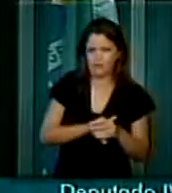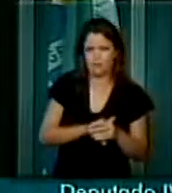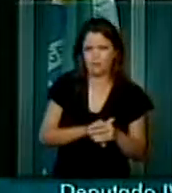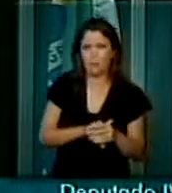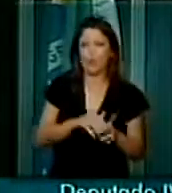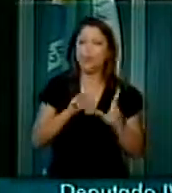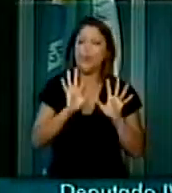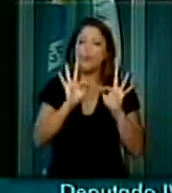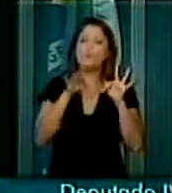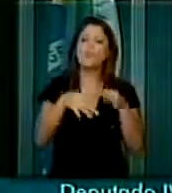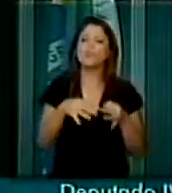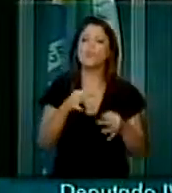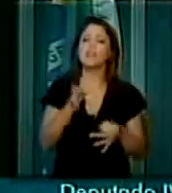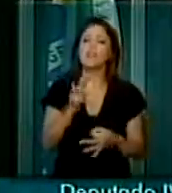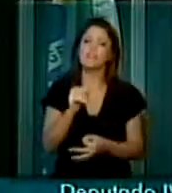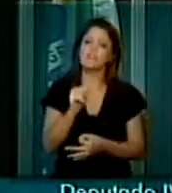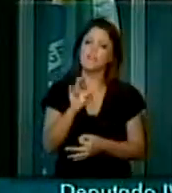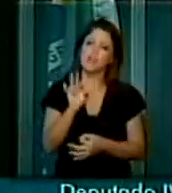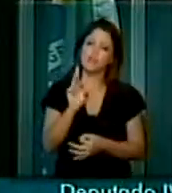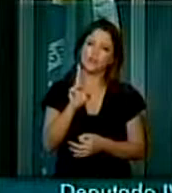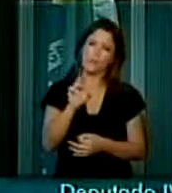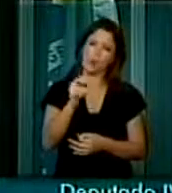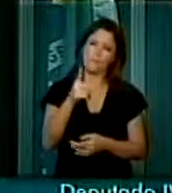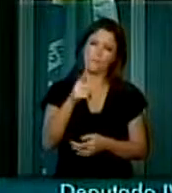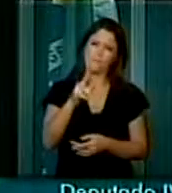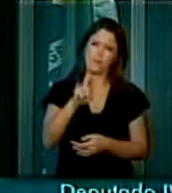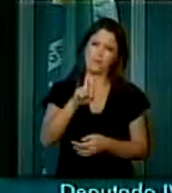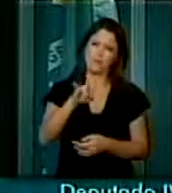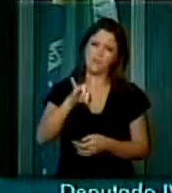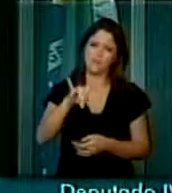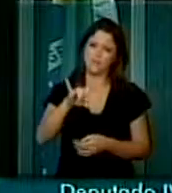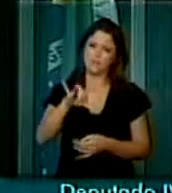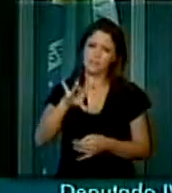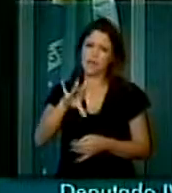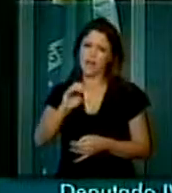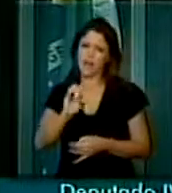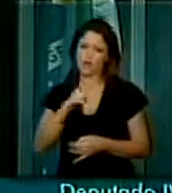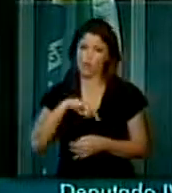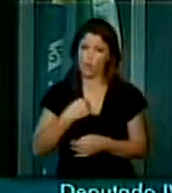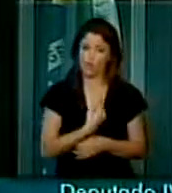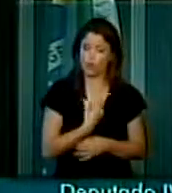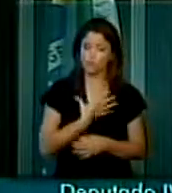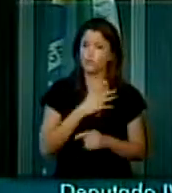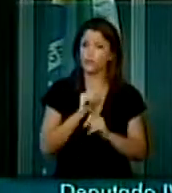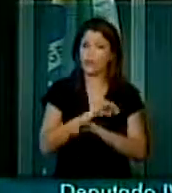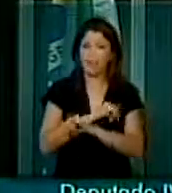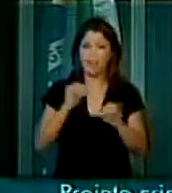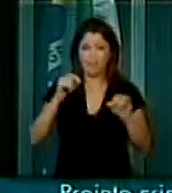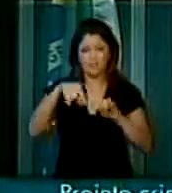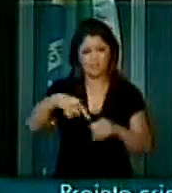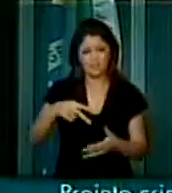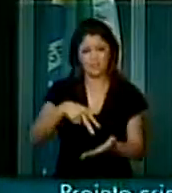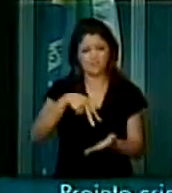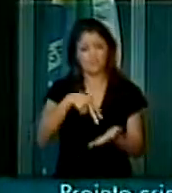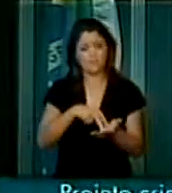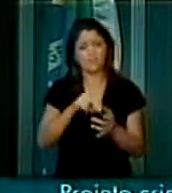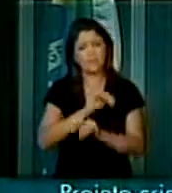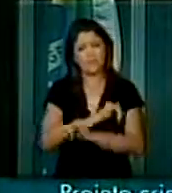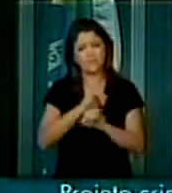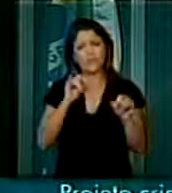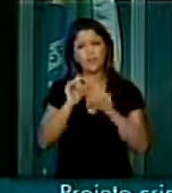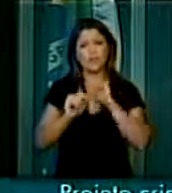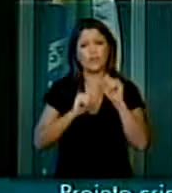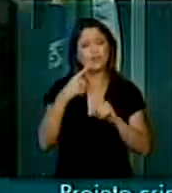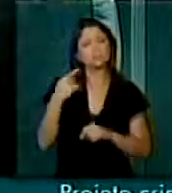fim do fator previdenciário. E nós queríamos aqui, dessa tribuna, dizer